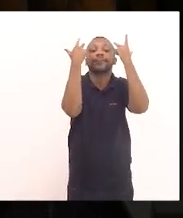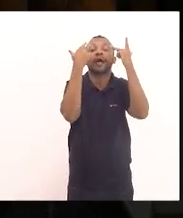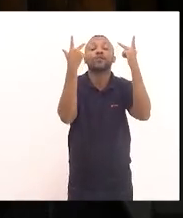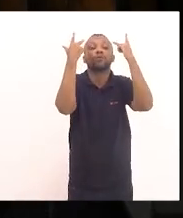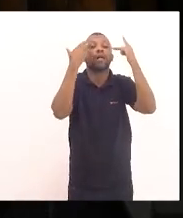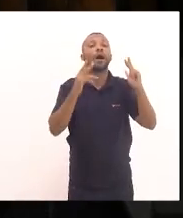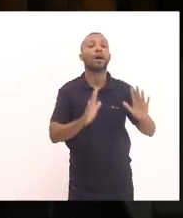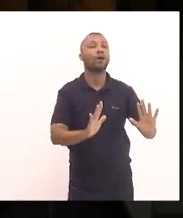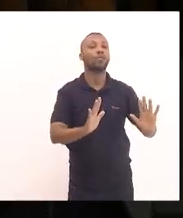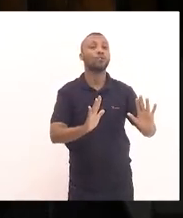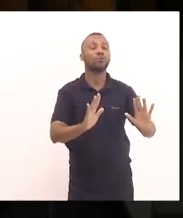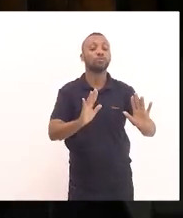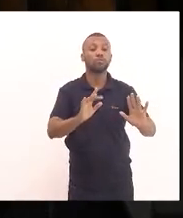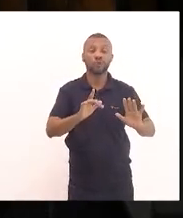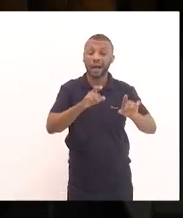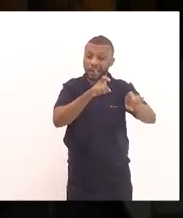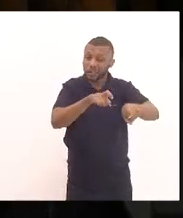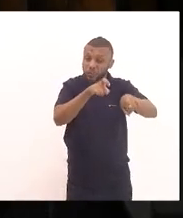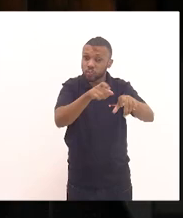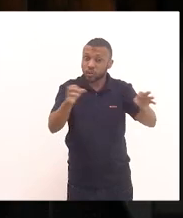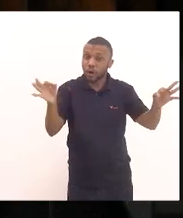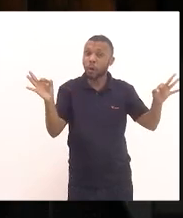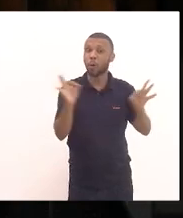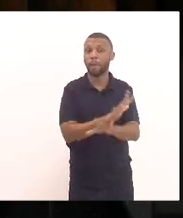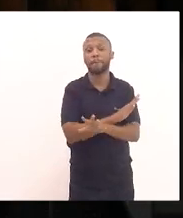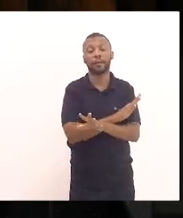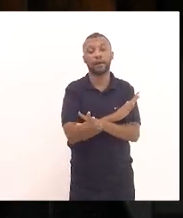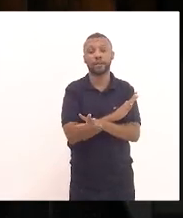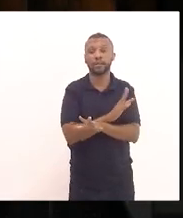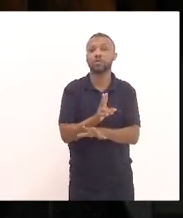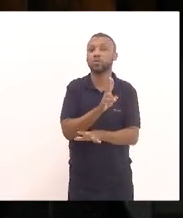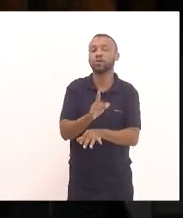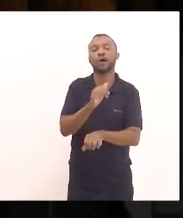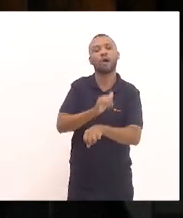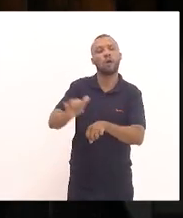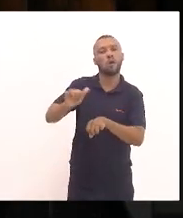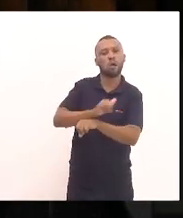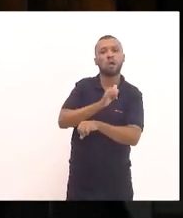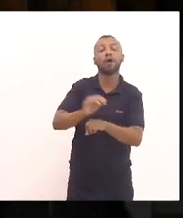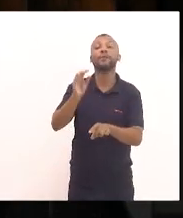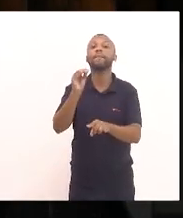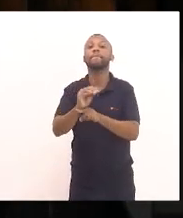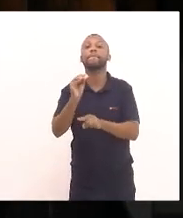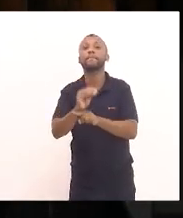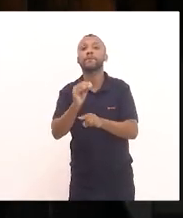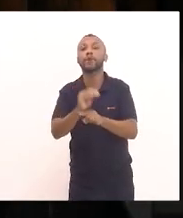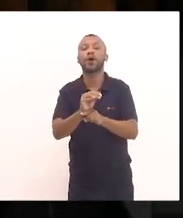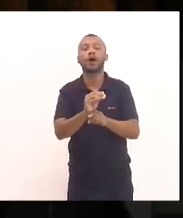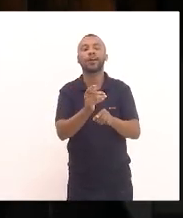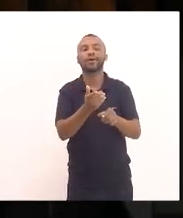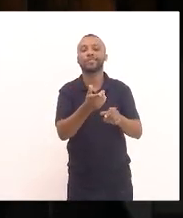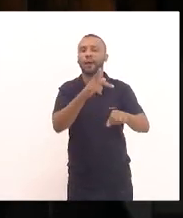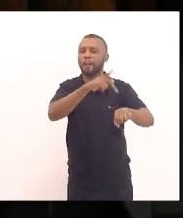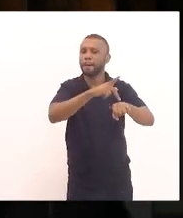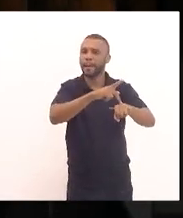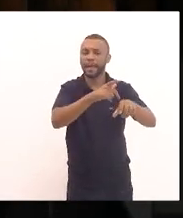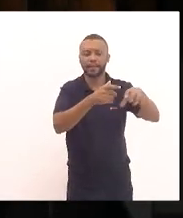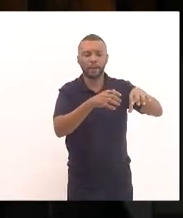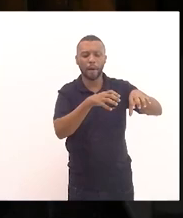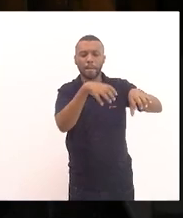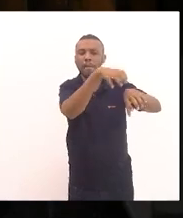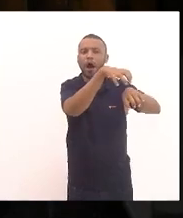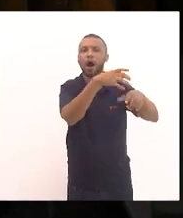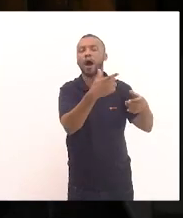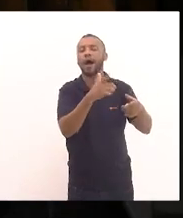agricultura integrada, agricultura que usa as técnicas de preservação da encosta, dos recursos